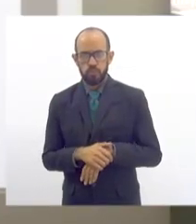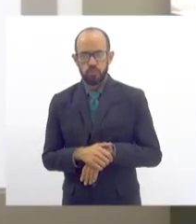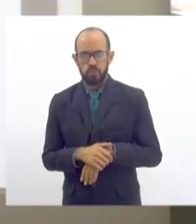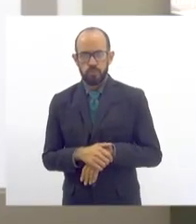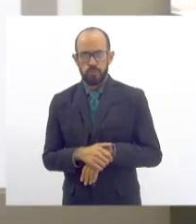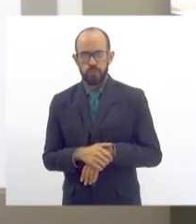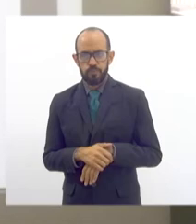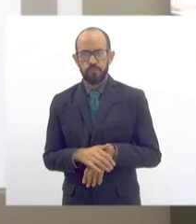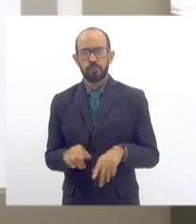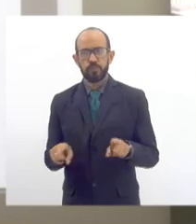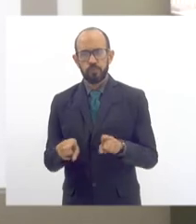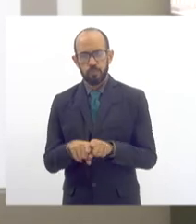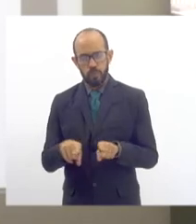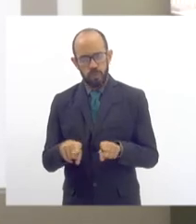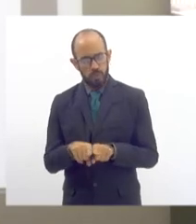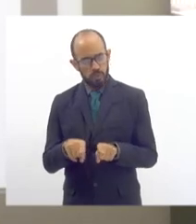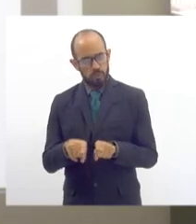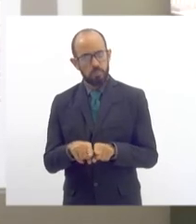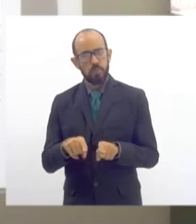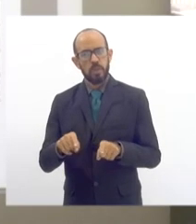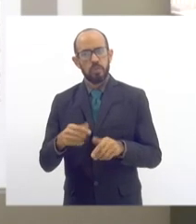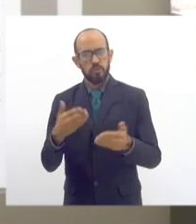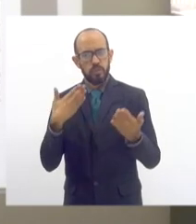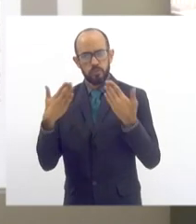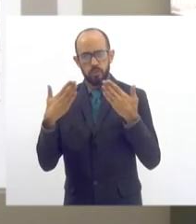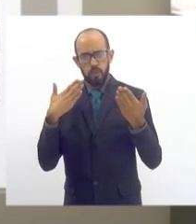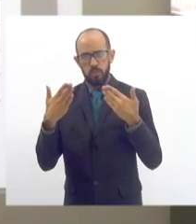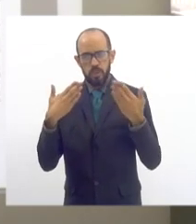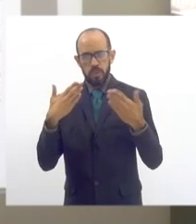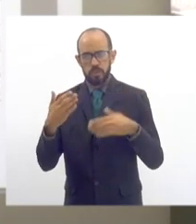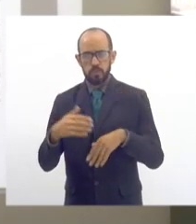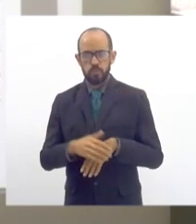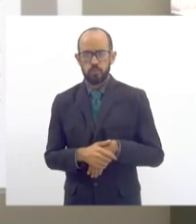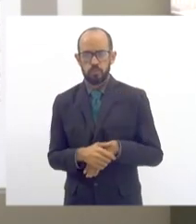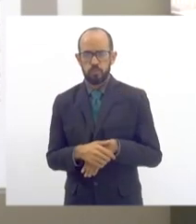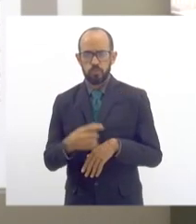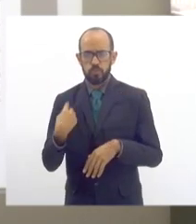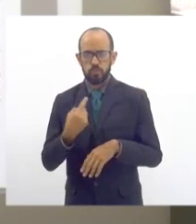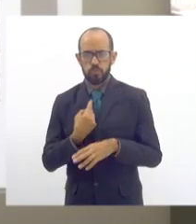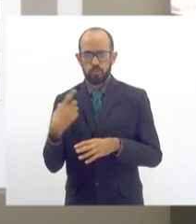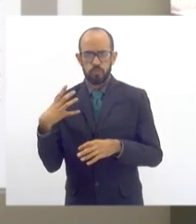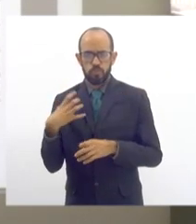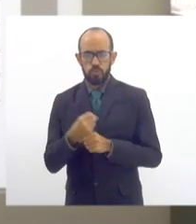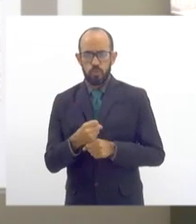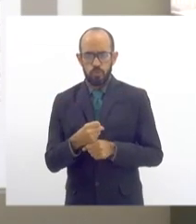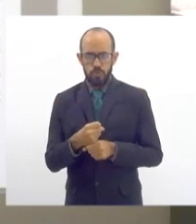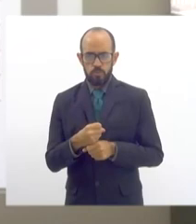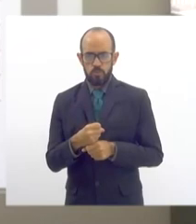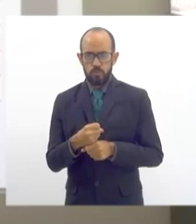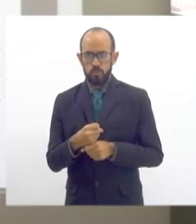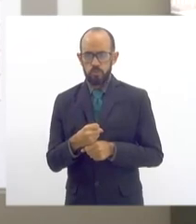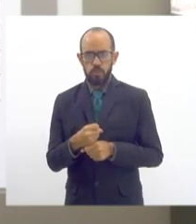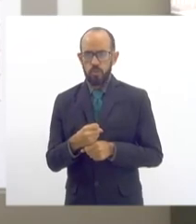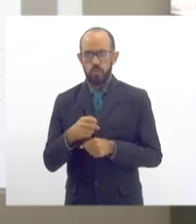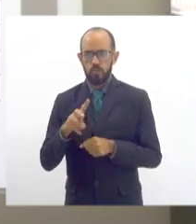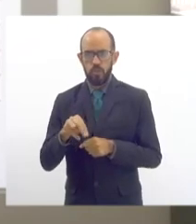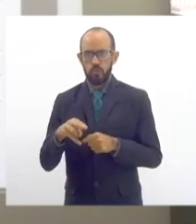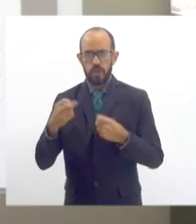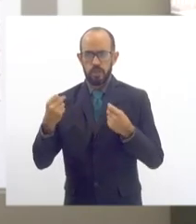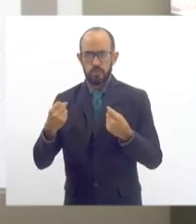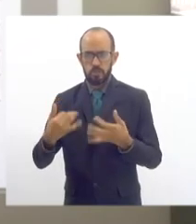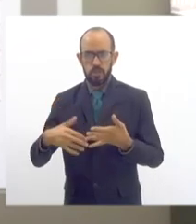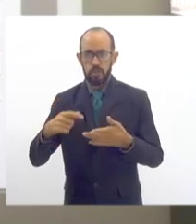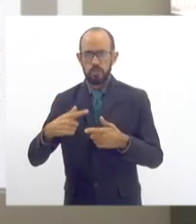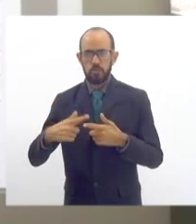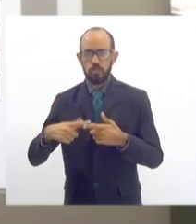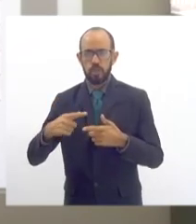A gente fez uma diferença do atual plano para o plano total. A gente chegou aqui a uns valores. Eu não vou entrar muito nesse mérito agora pela falta de